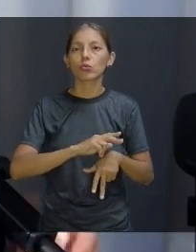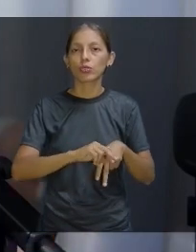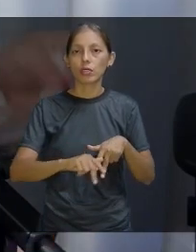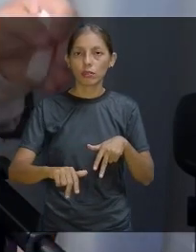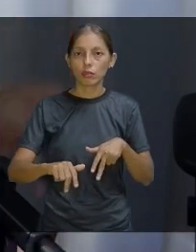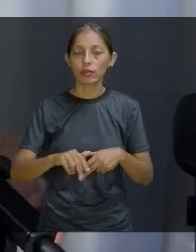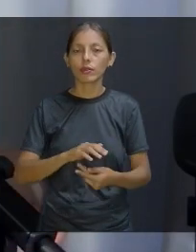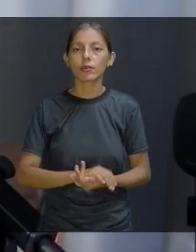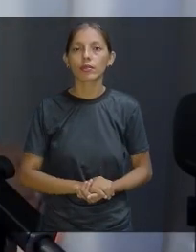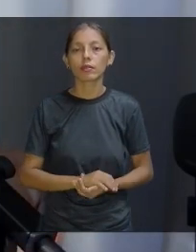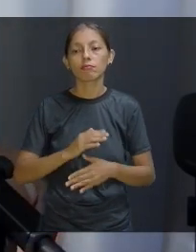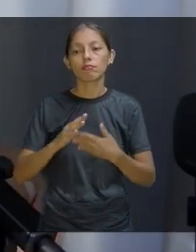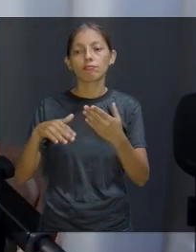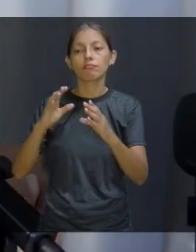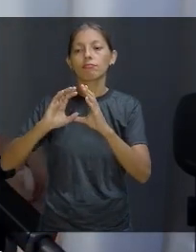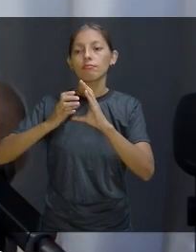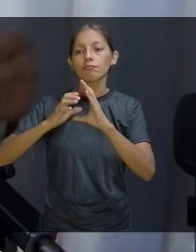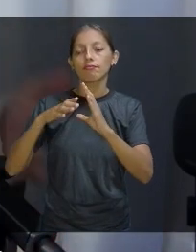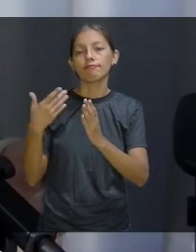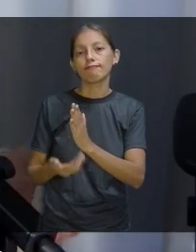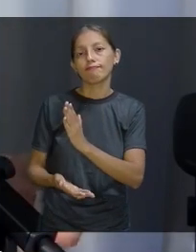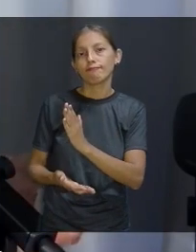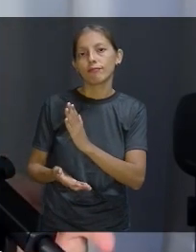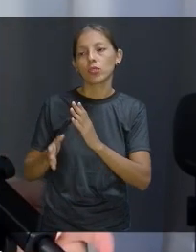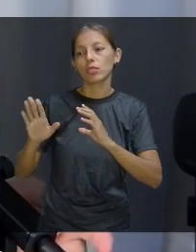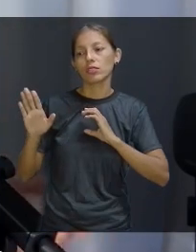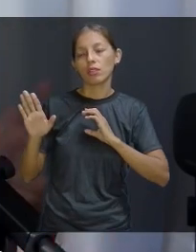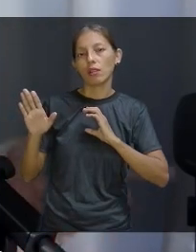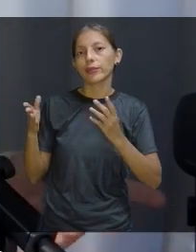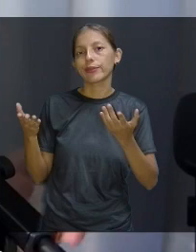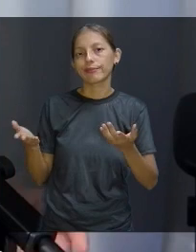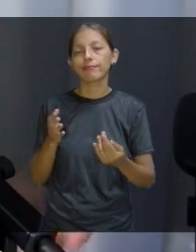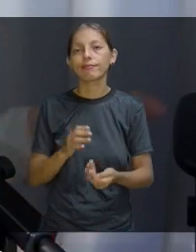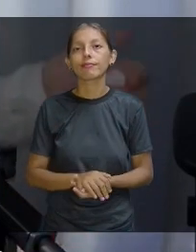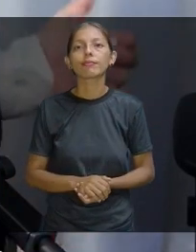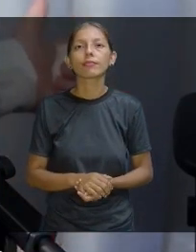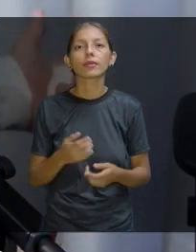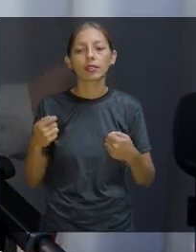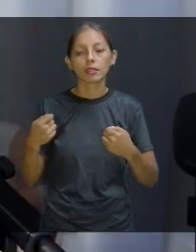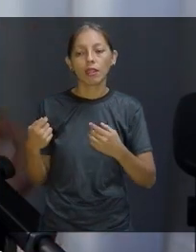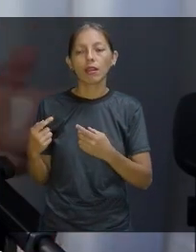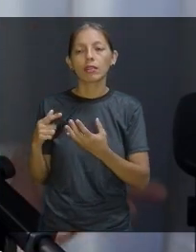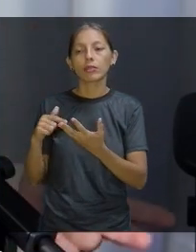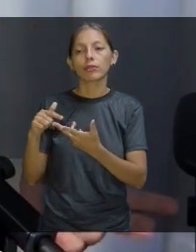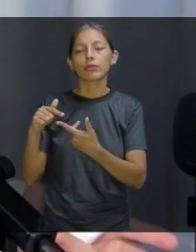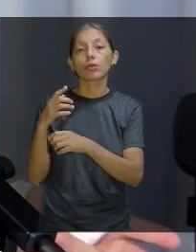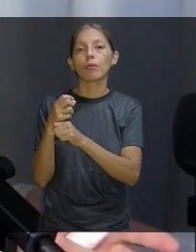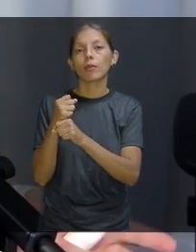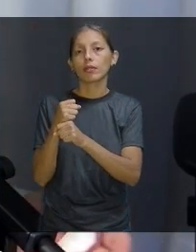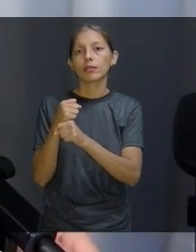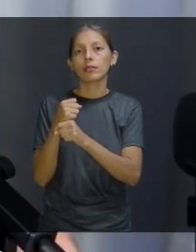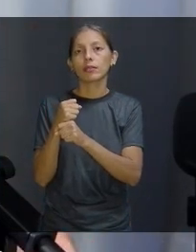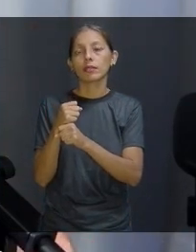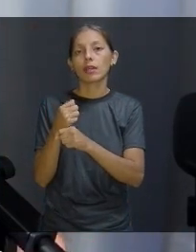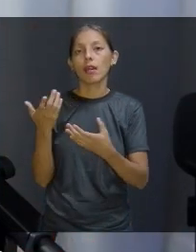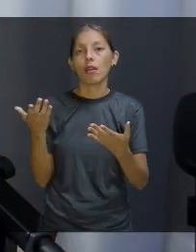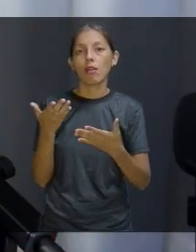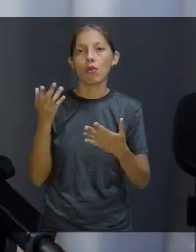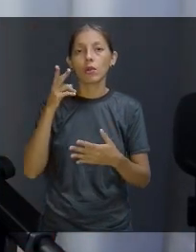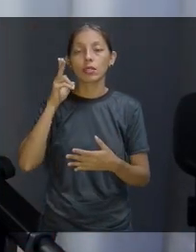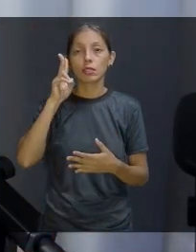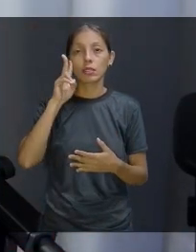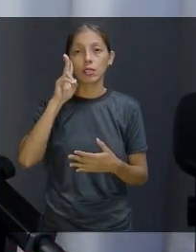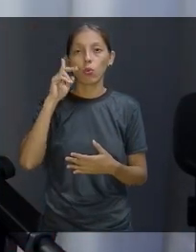e o partido perdeu os candidatos. Tivemos que fazer a totalização e realmente, segunda-feira agora, assumiu o outro vereador.